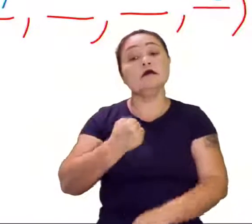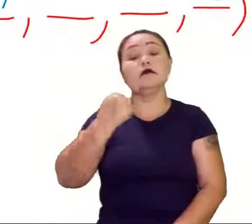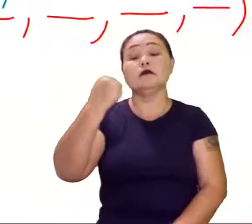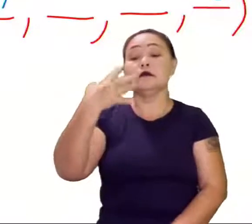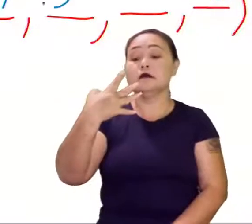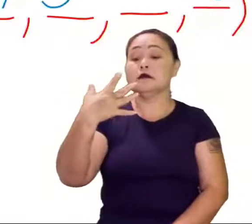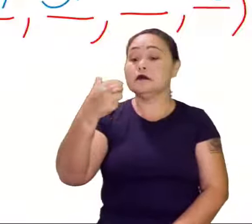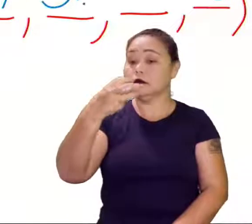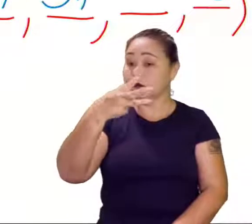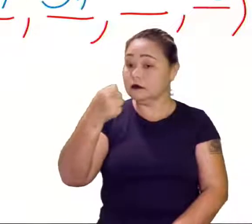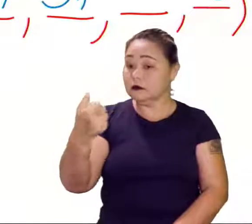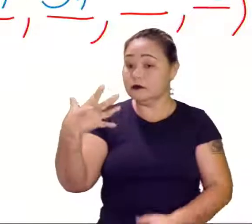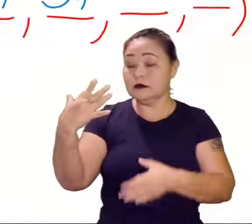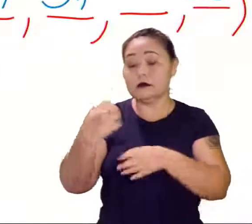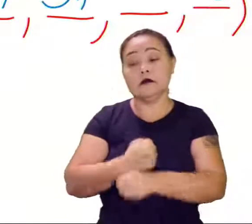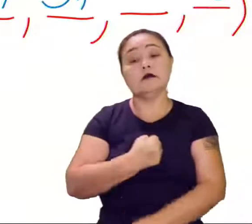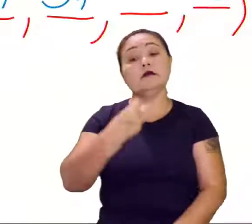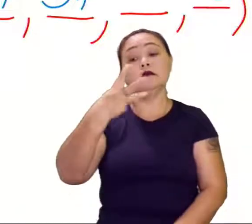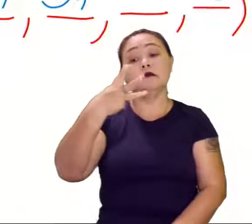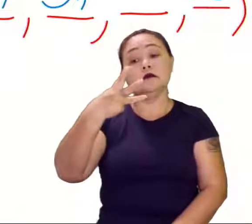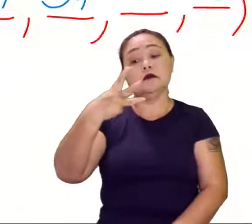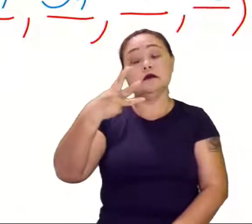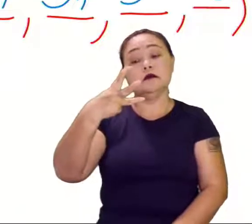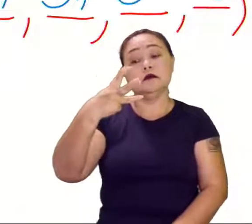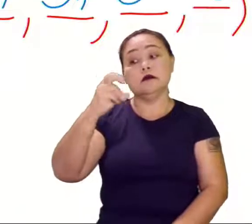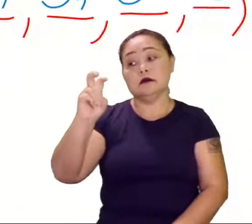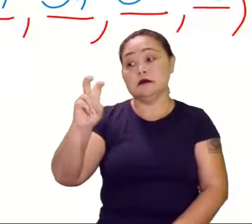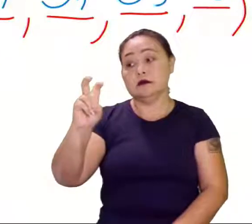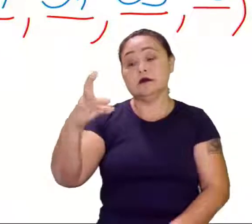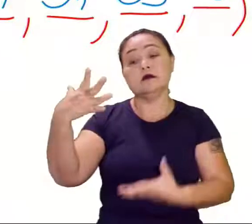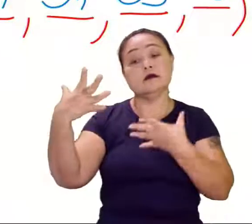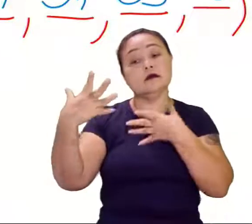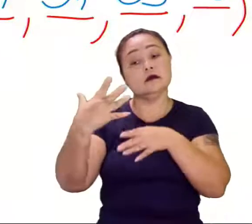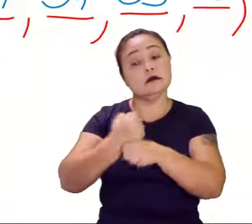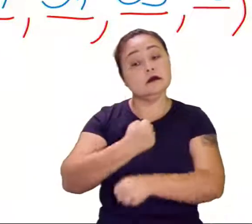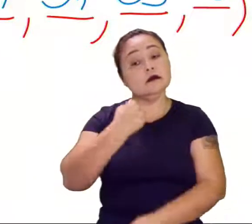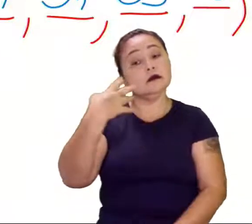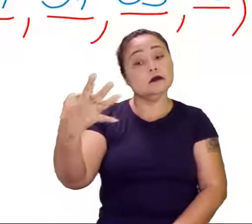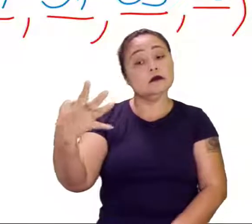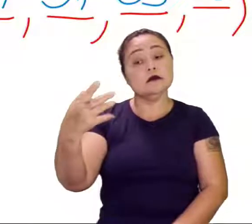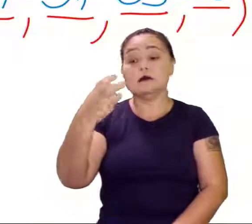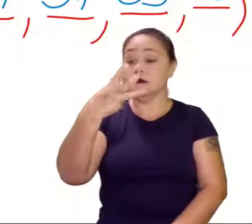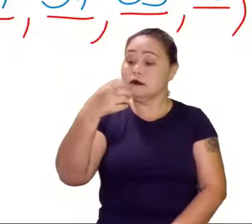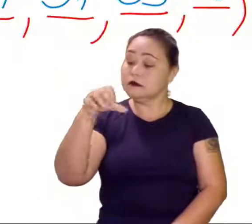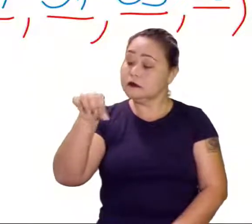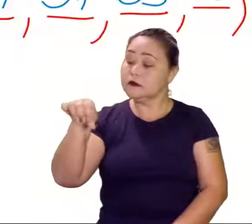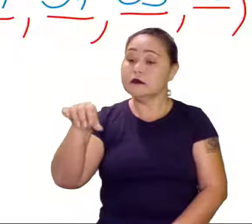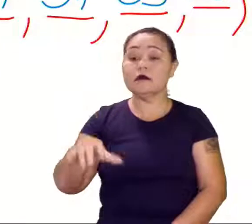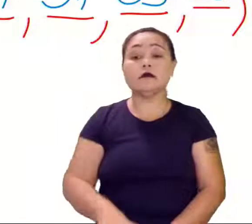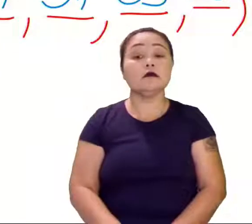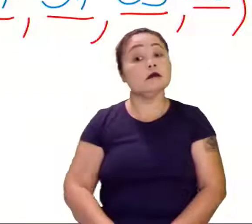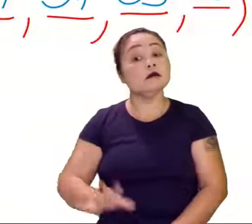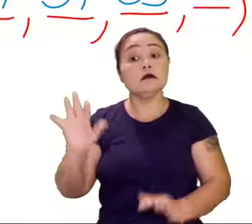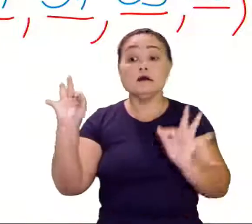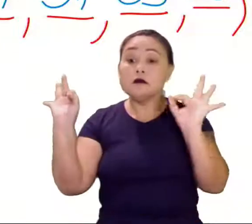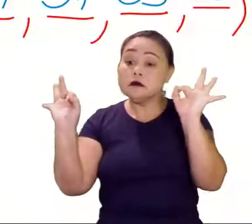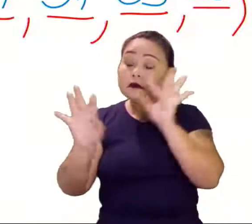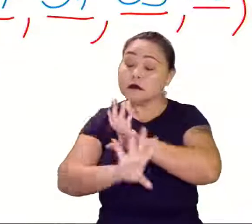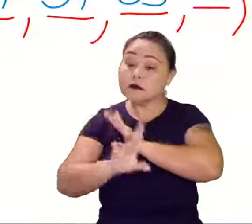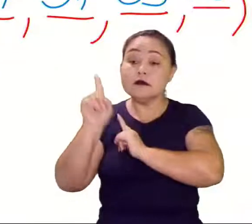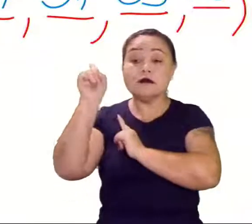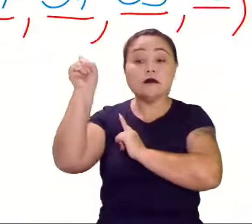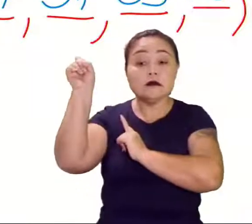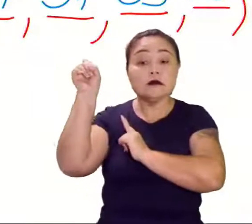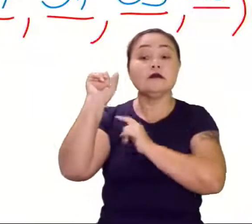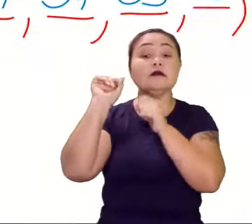4? 31. 31 mais 4? 35. E 35 mais 4? 39. Fechou? Cheguei